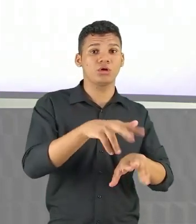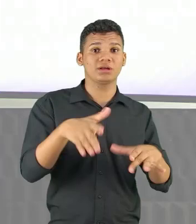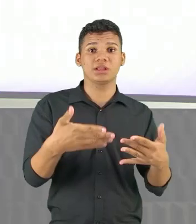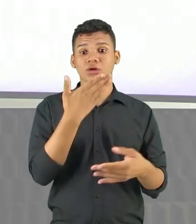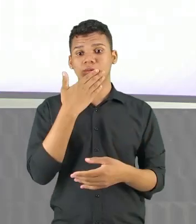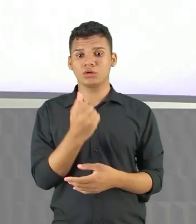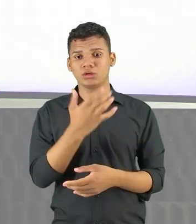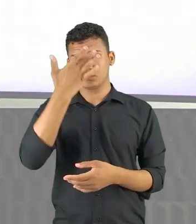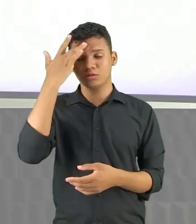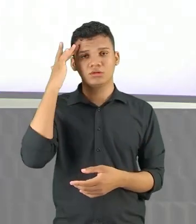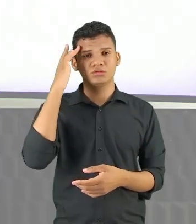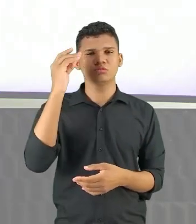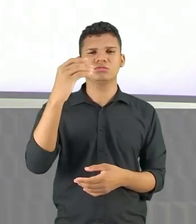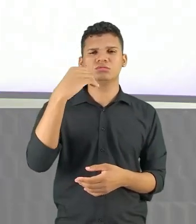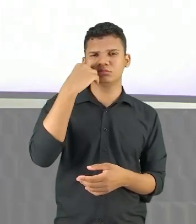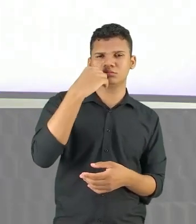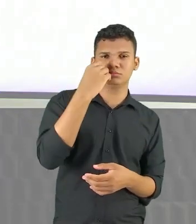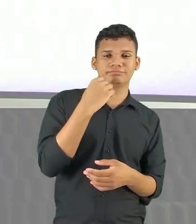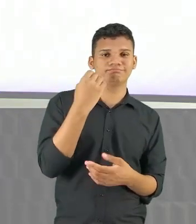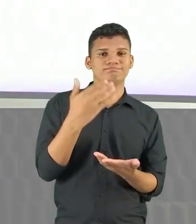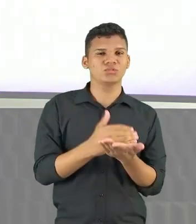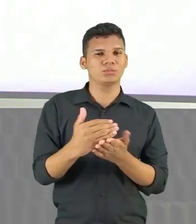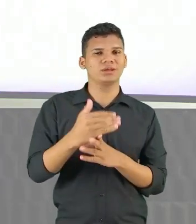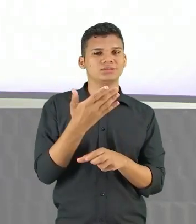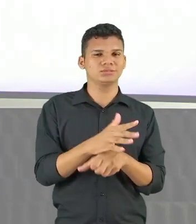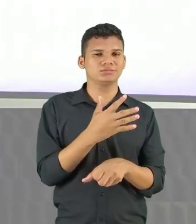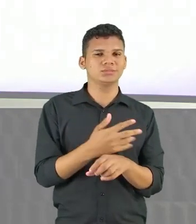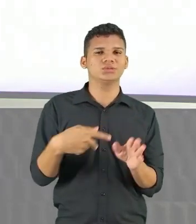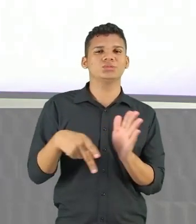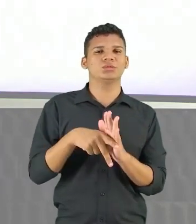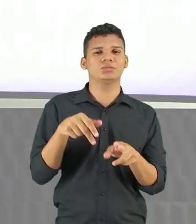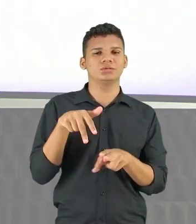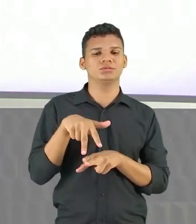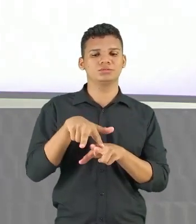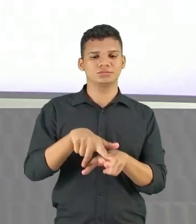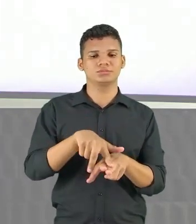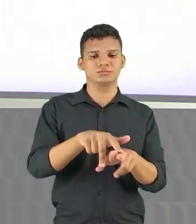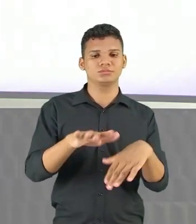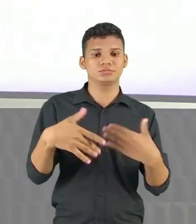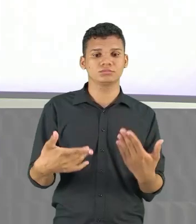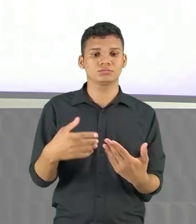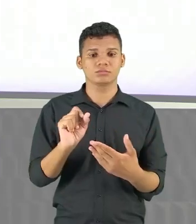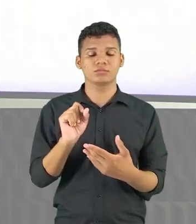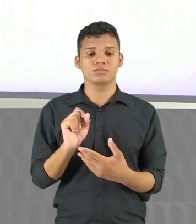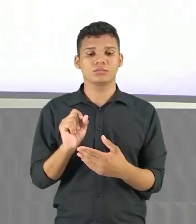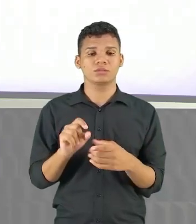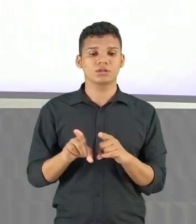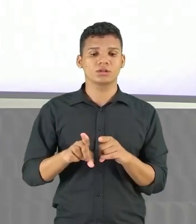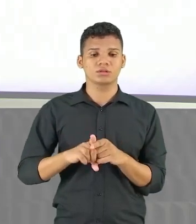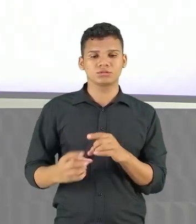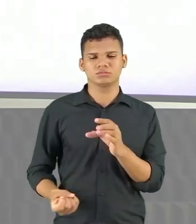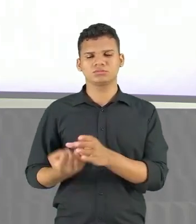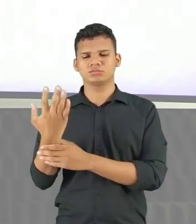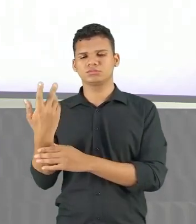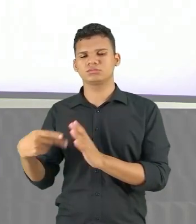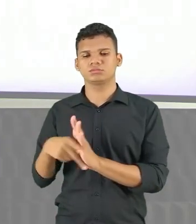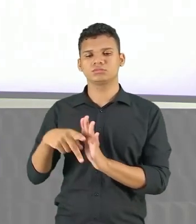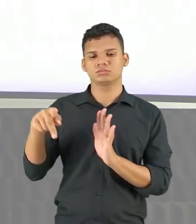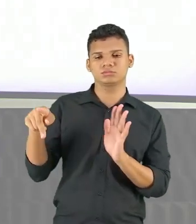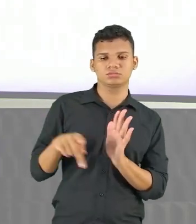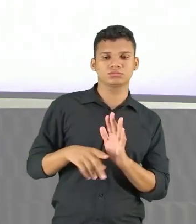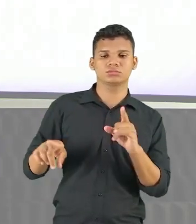pessoas inexperientes começar a prática dessa modalidade. O resultado foi a criação de campeonatos,